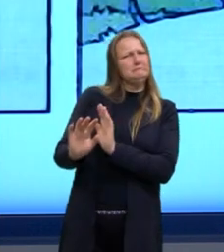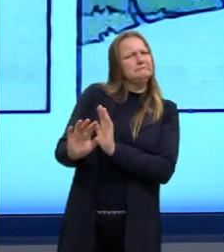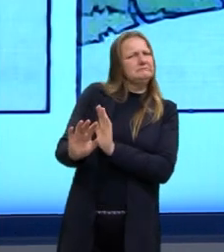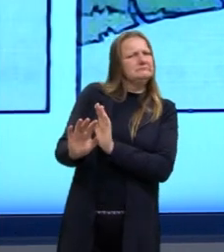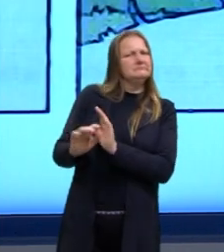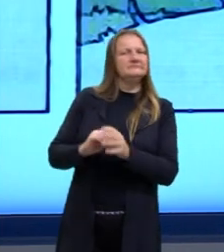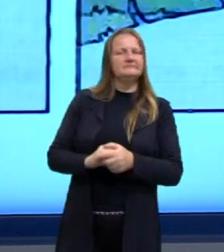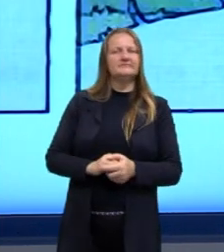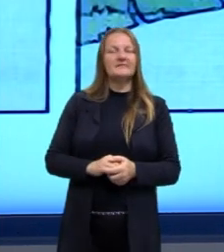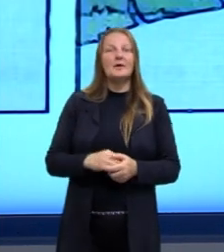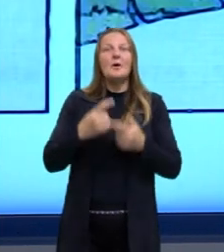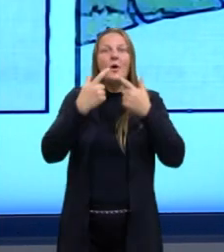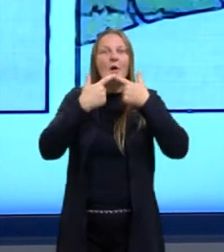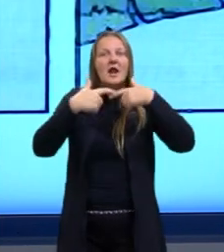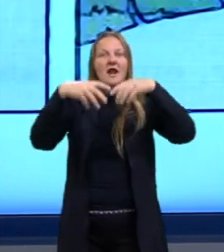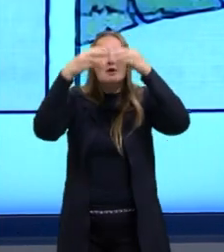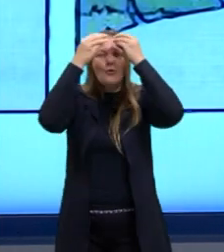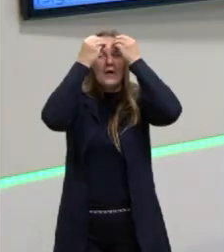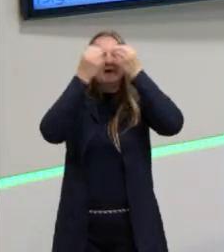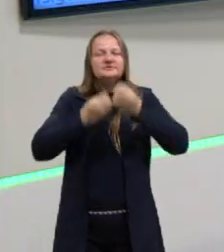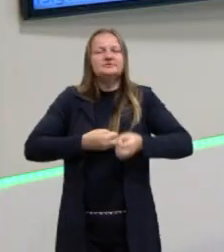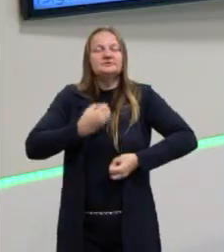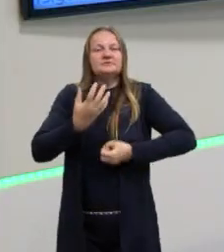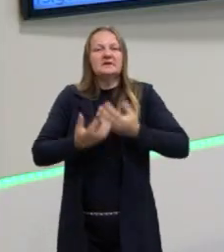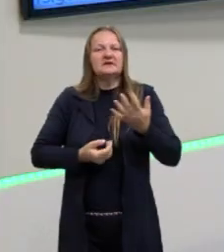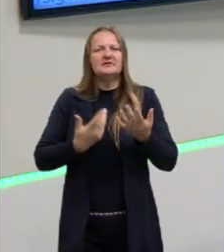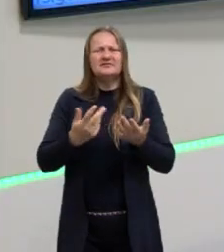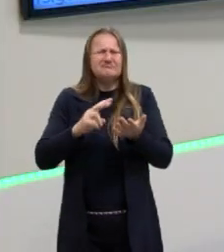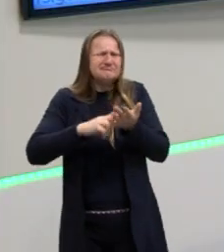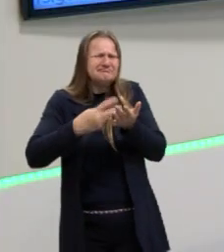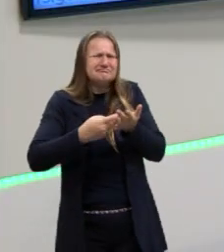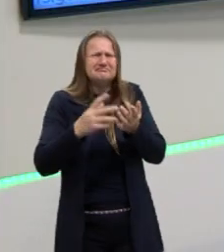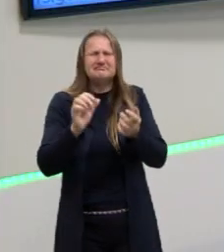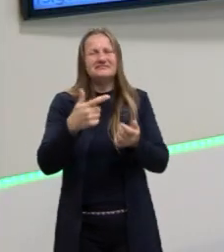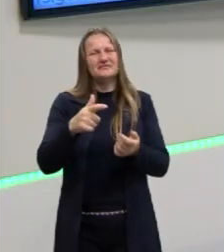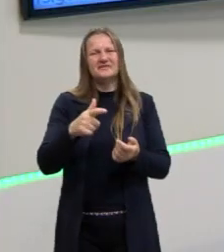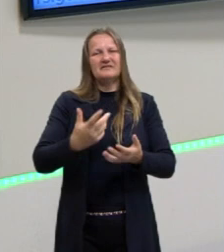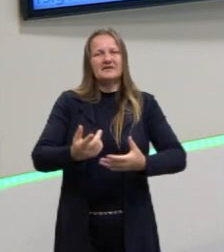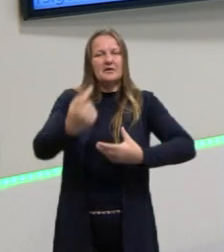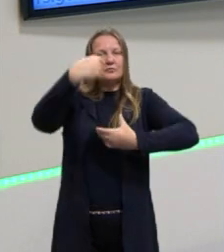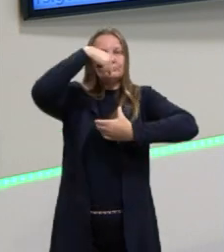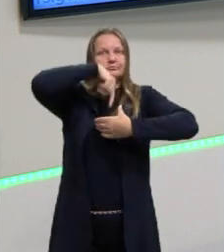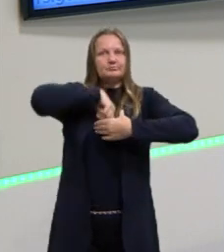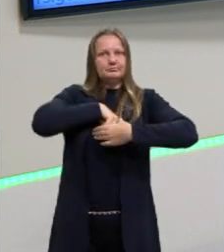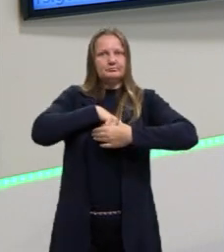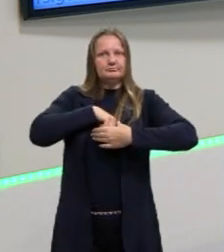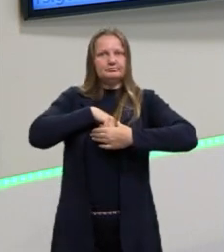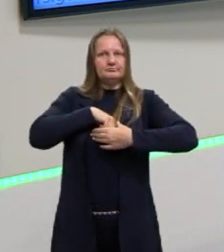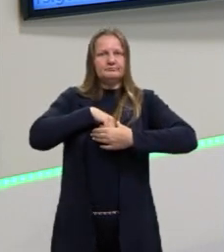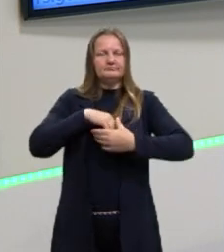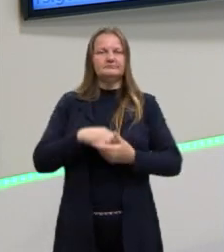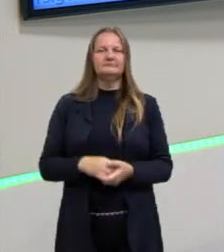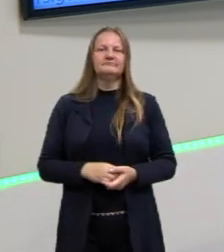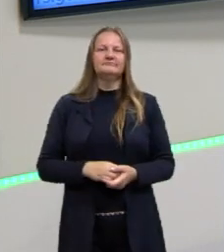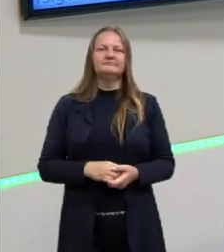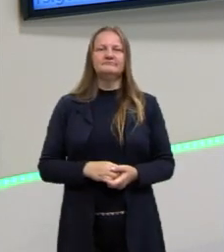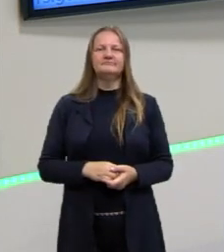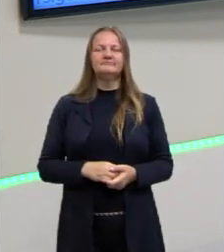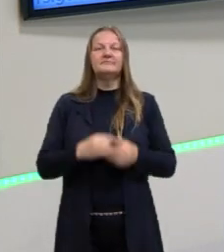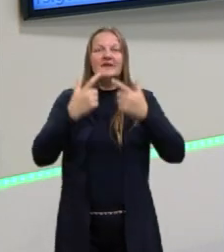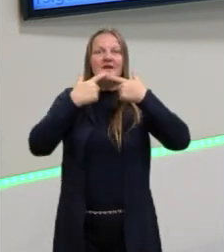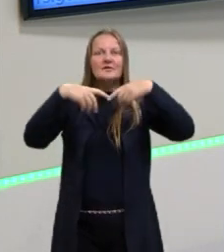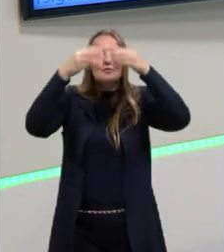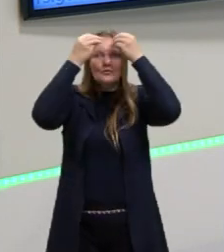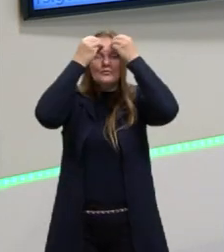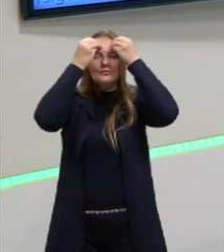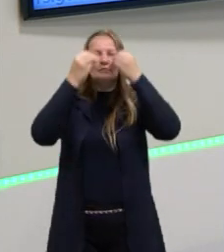a linguagem expressa Tem coisas que ficam sub-entendidas e essa linguagem depois a gente vai ver